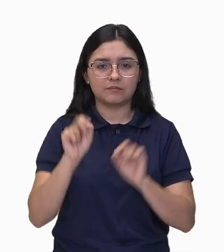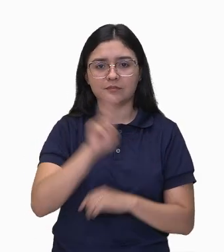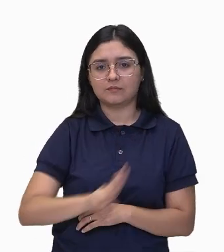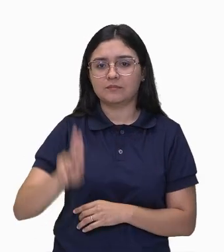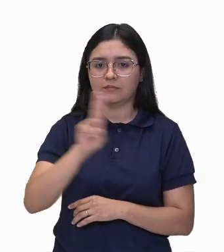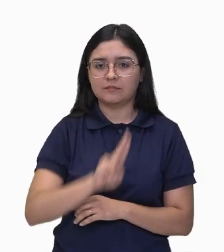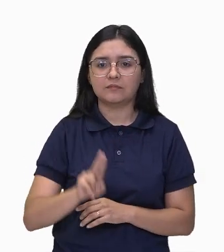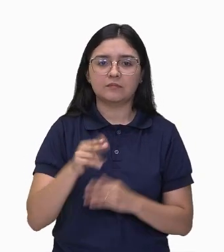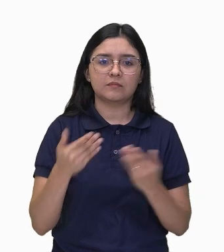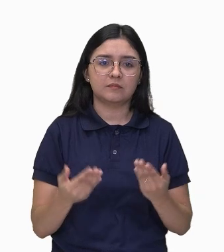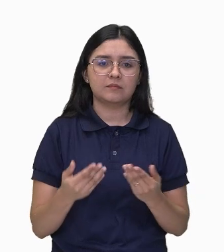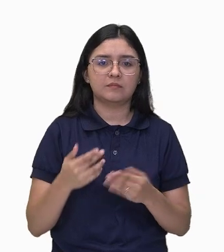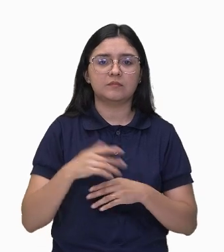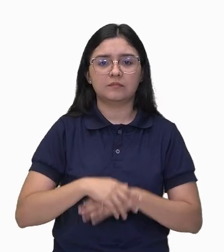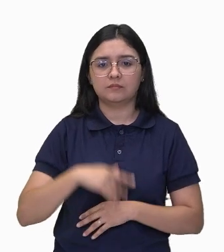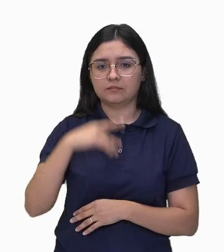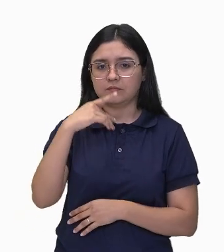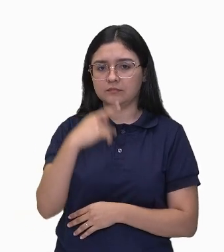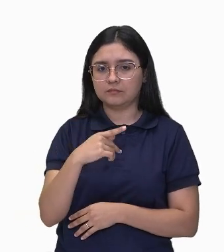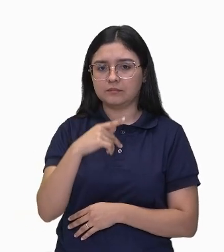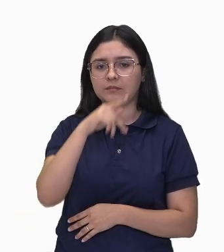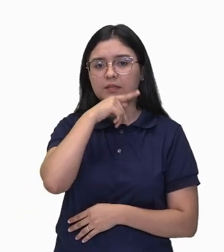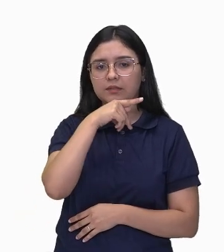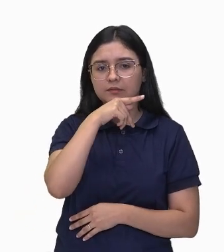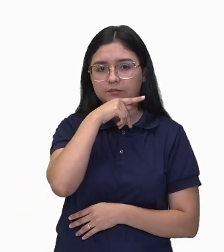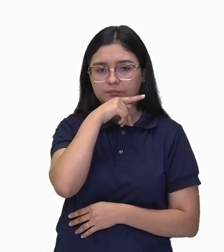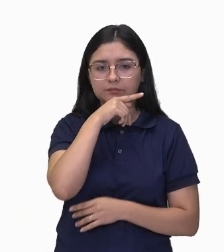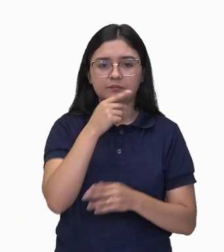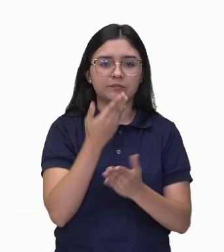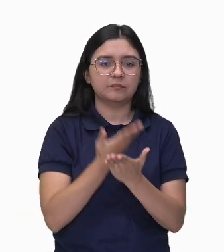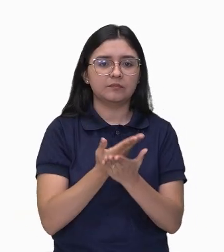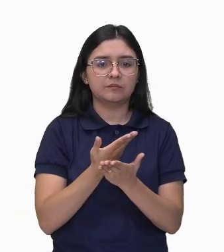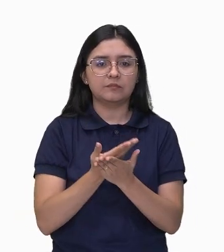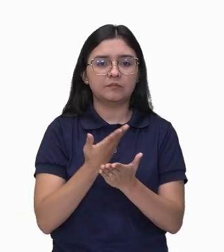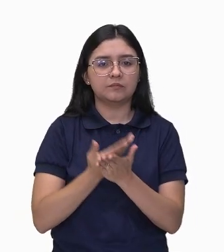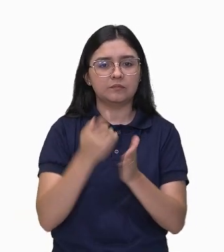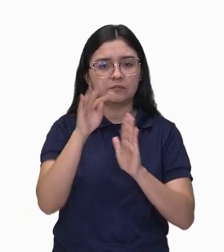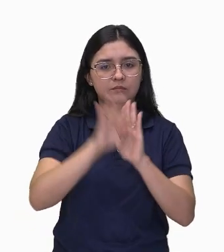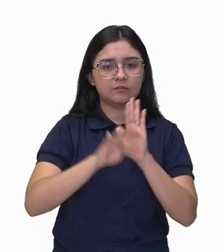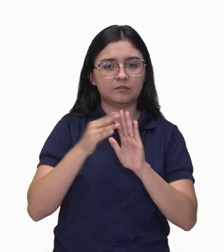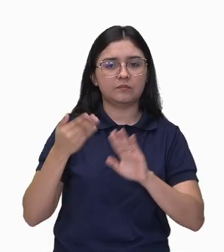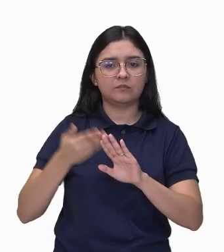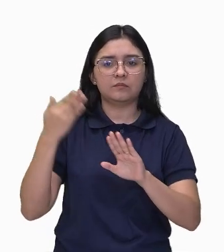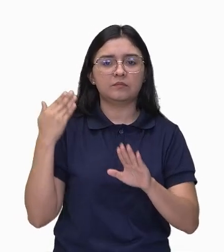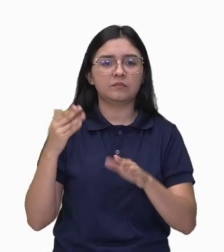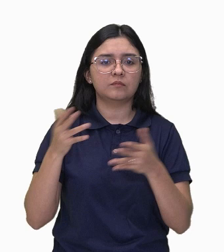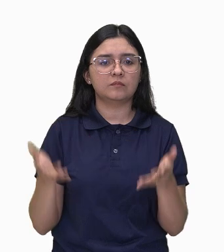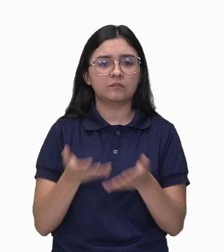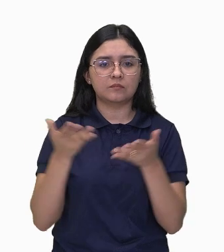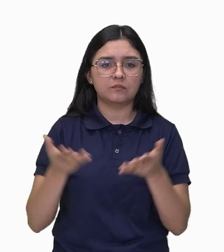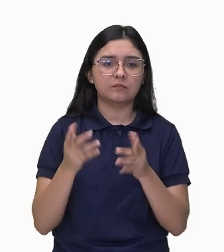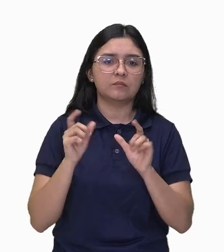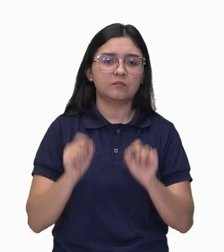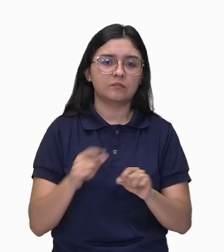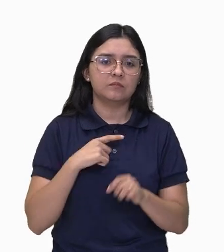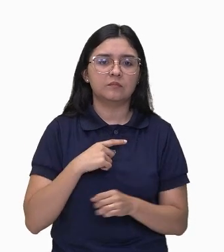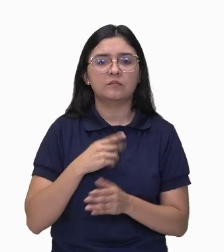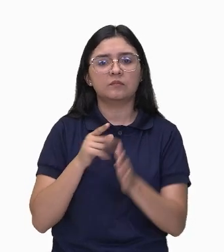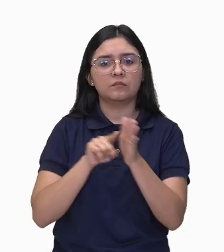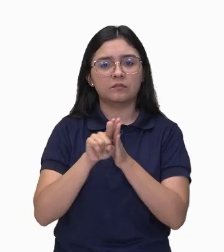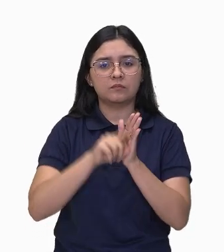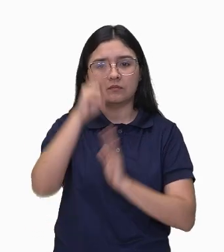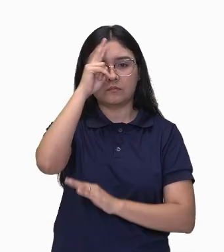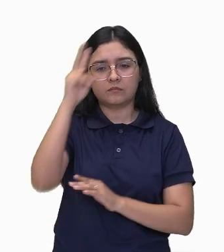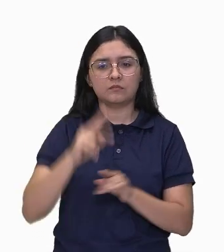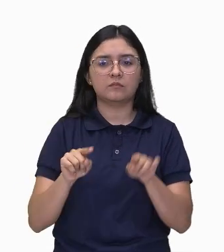como Platão. O estudo dos textos antigos despertou o gosto pela pesquisa histórica e pelo